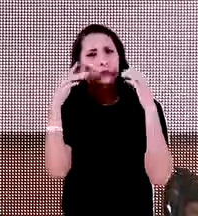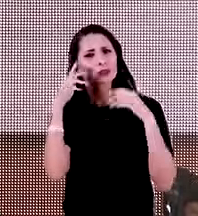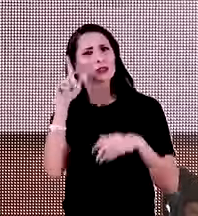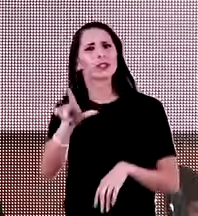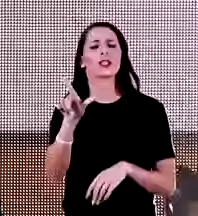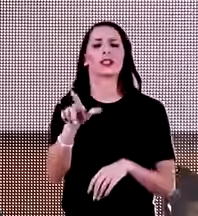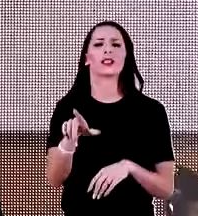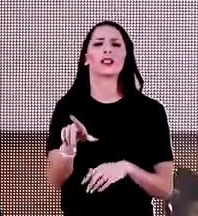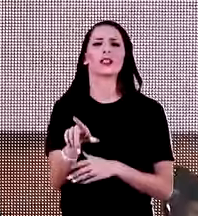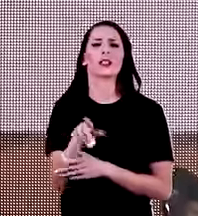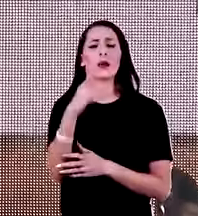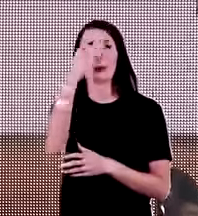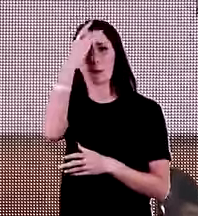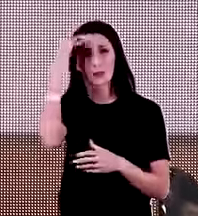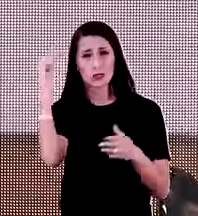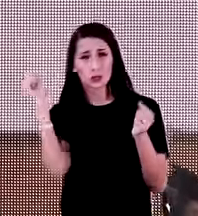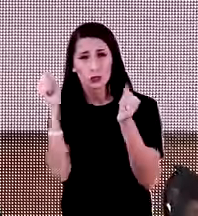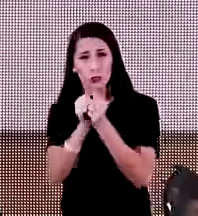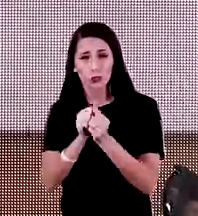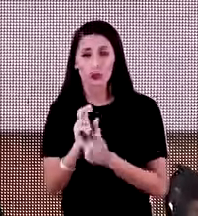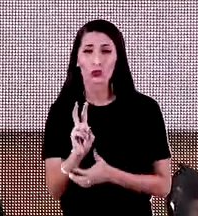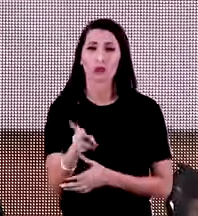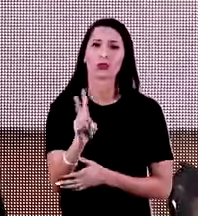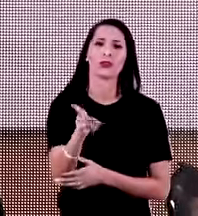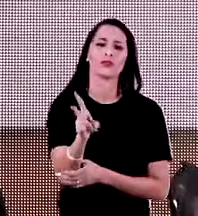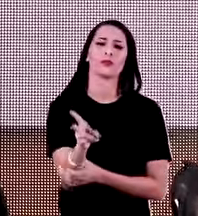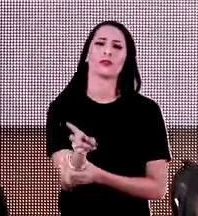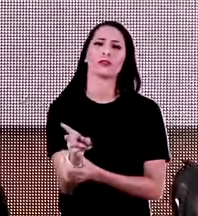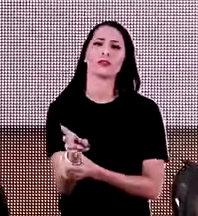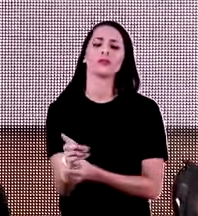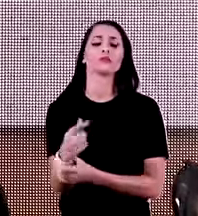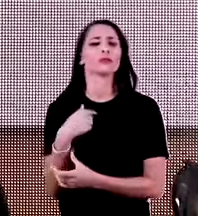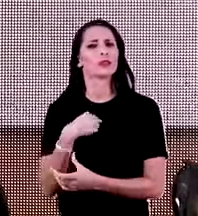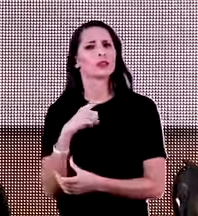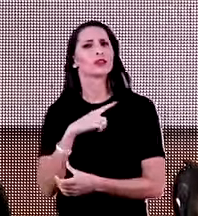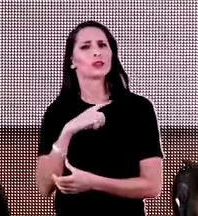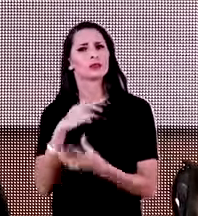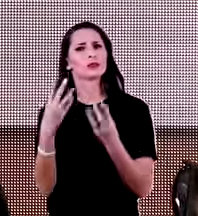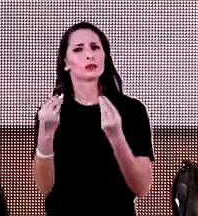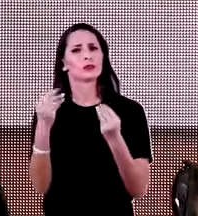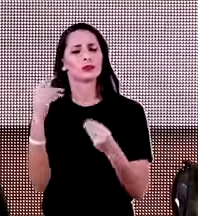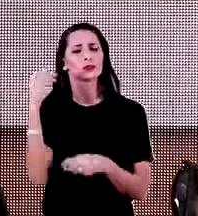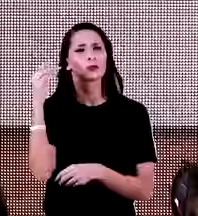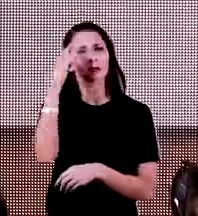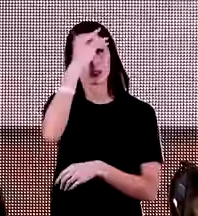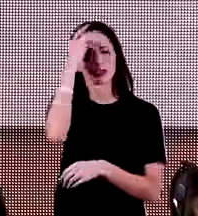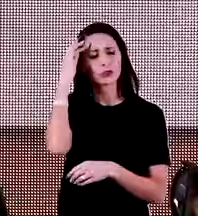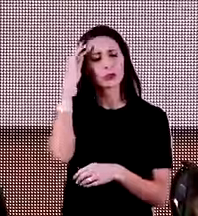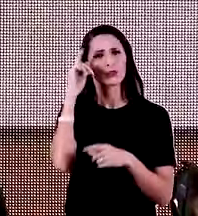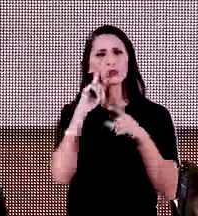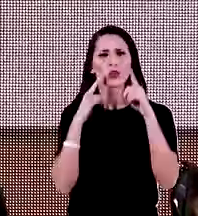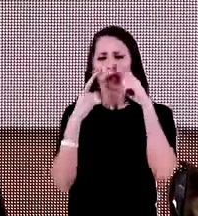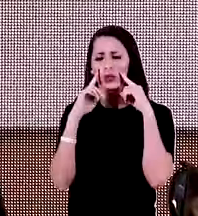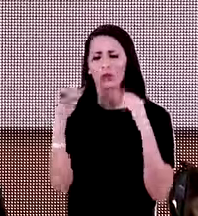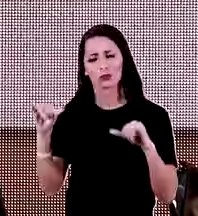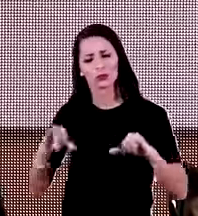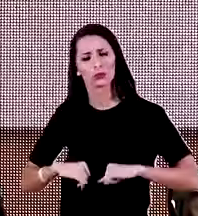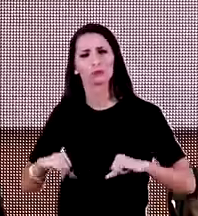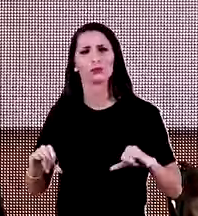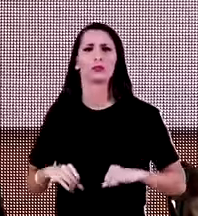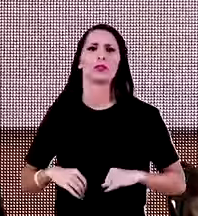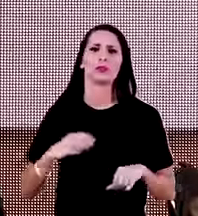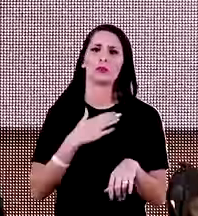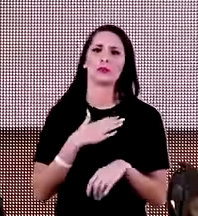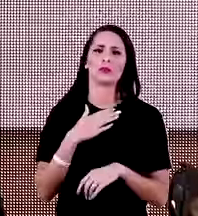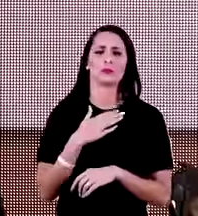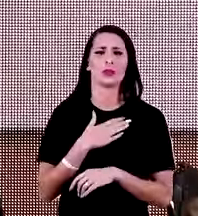pessoa até o fim. Eu tive muitas pessoas que choraram a minha dor. E muitas pessoas que choraram a minha dor, mas